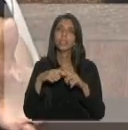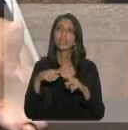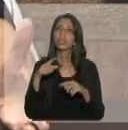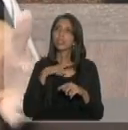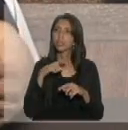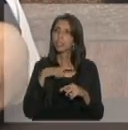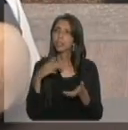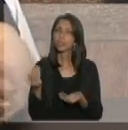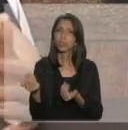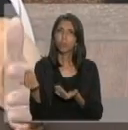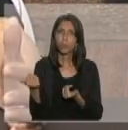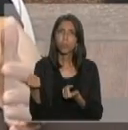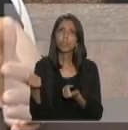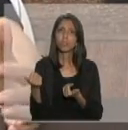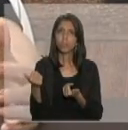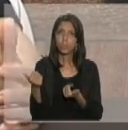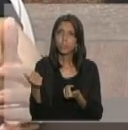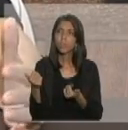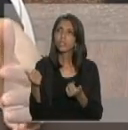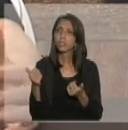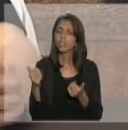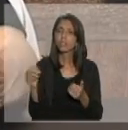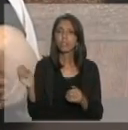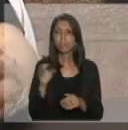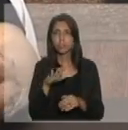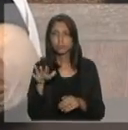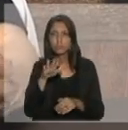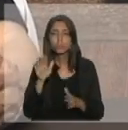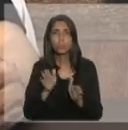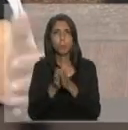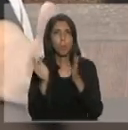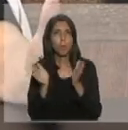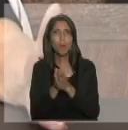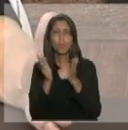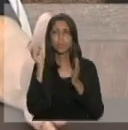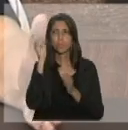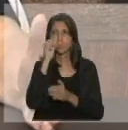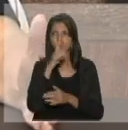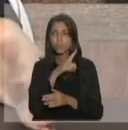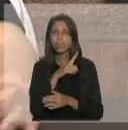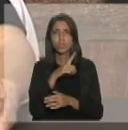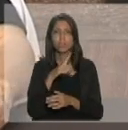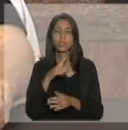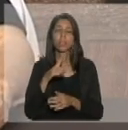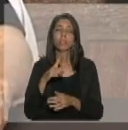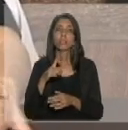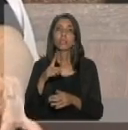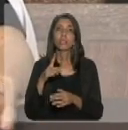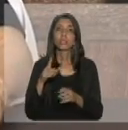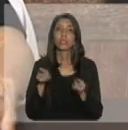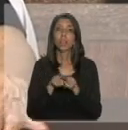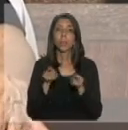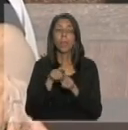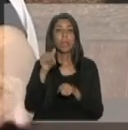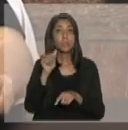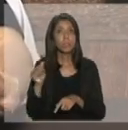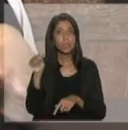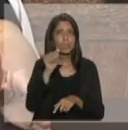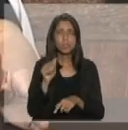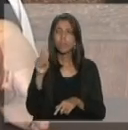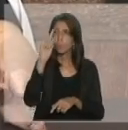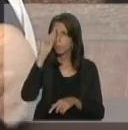tenho jovens que são jovens de comunidades que têm dificuldades de ensino. Então, a associação